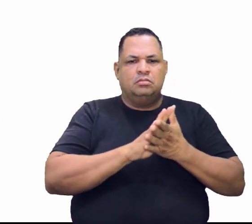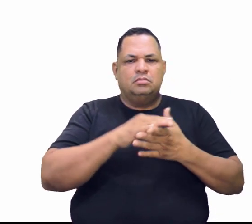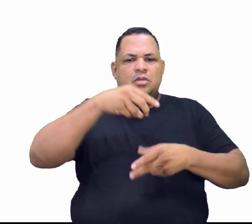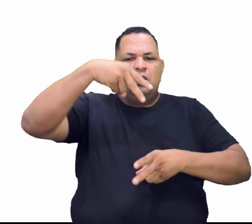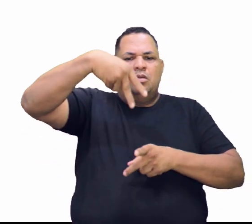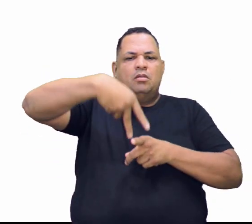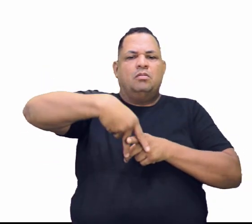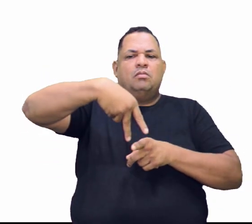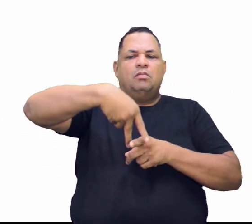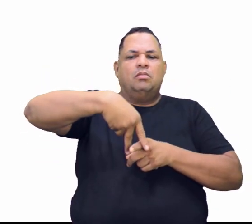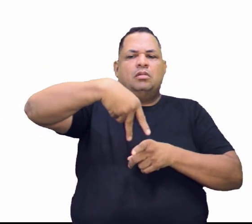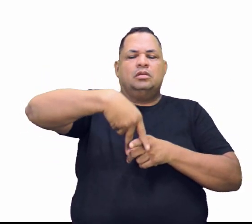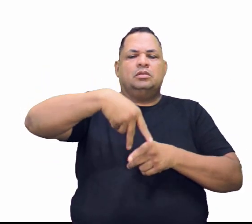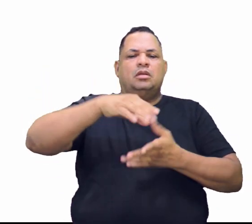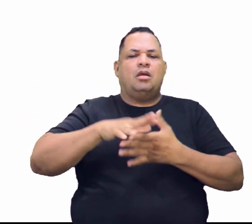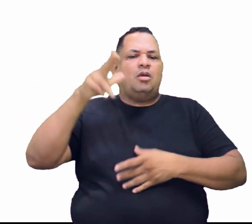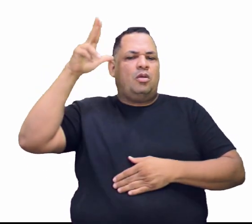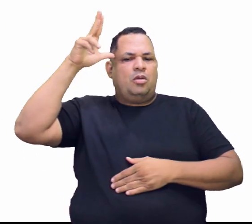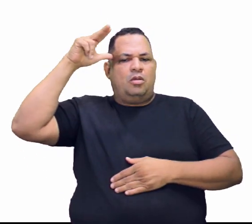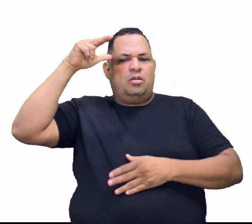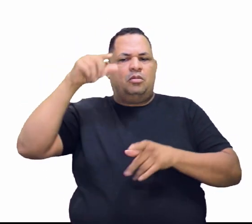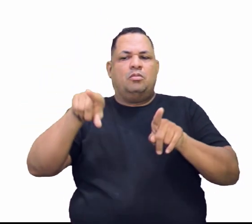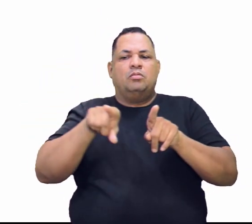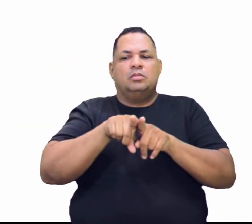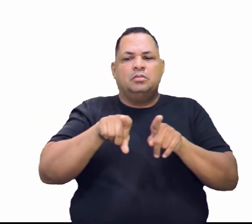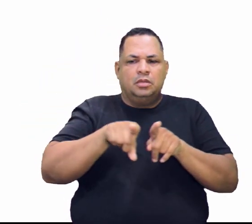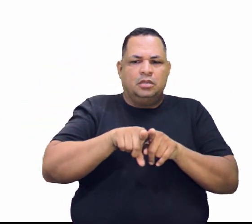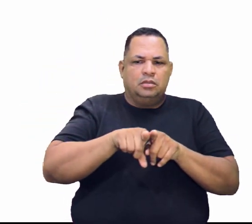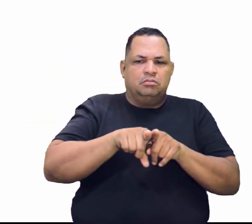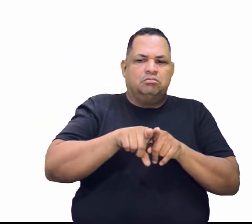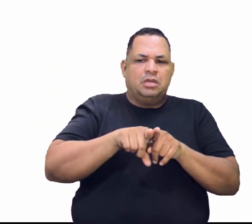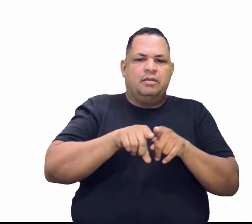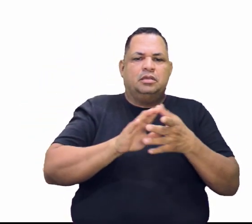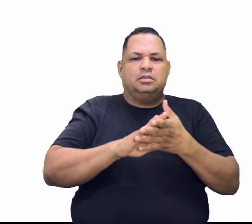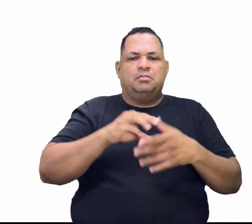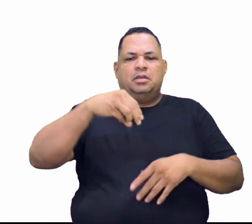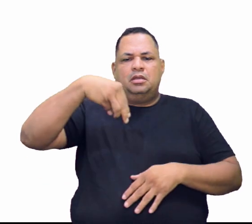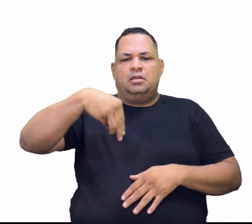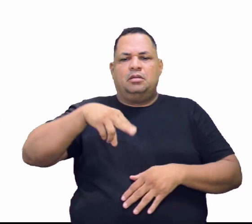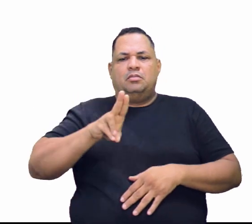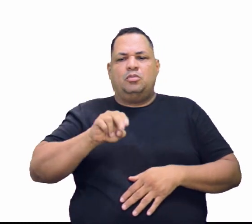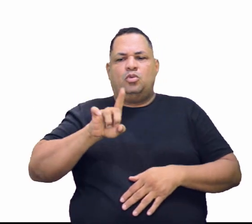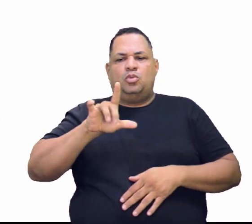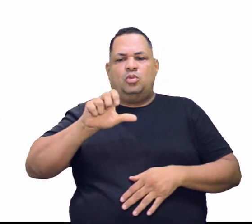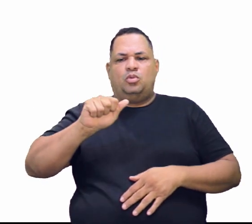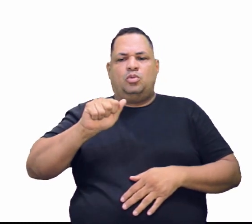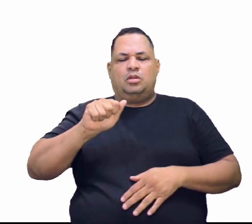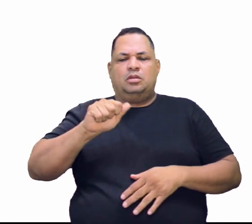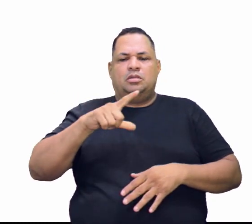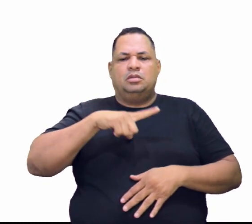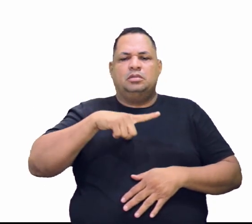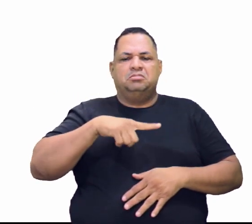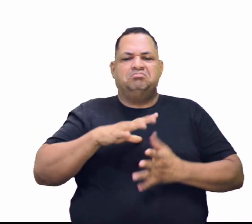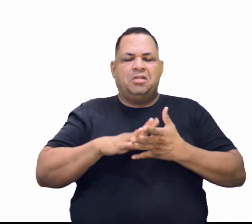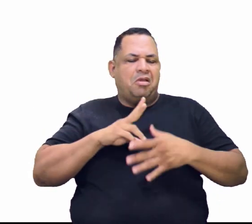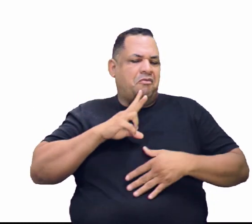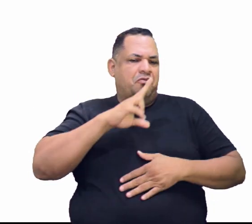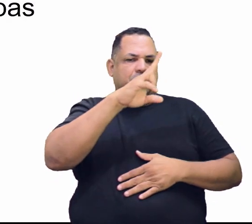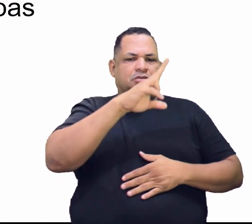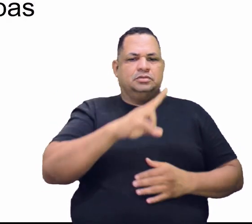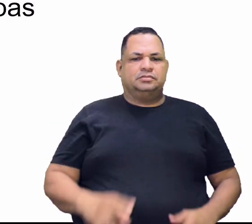em cima dos cavalos, ou mula. Geralmente é mula, tá? Que garante, que tem mais